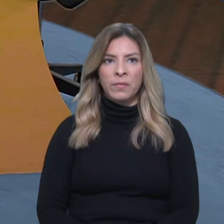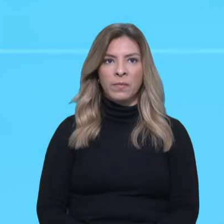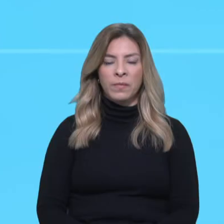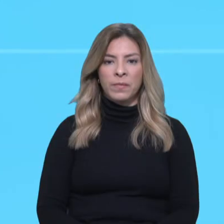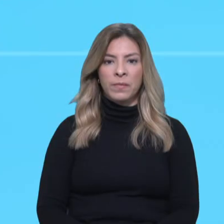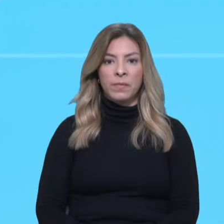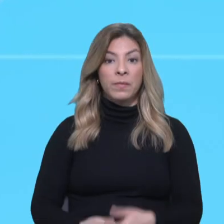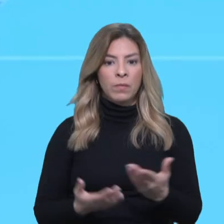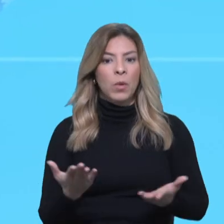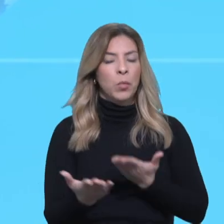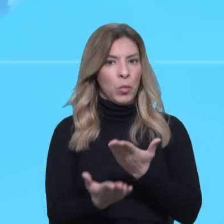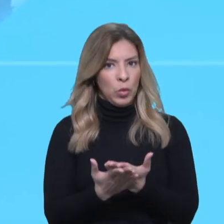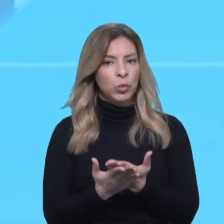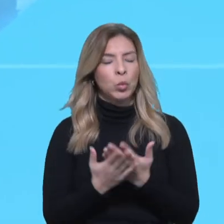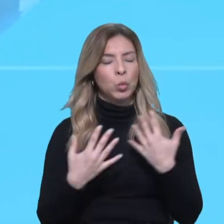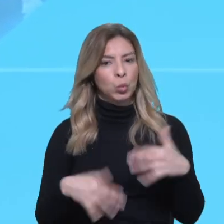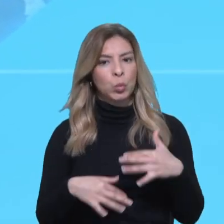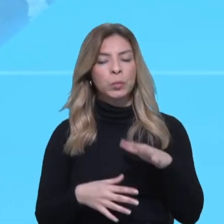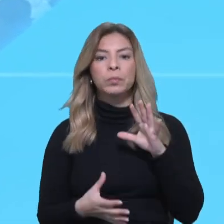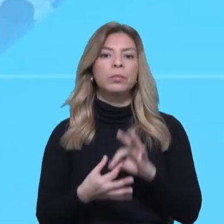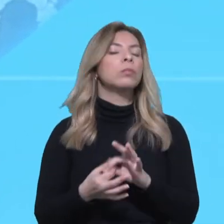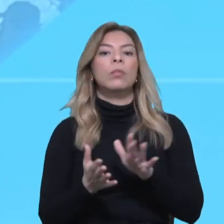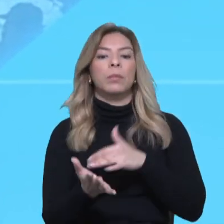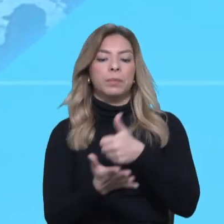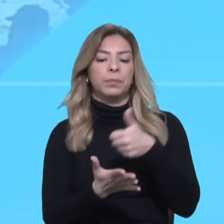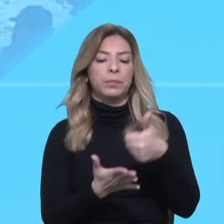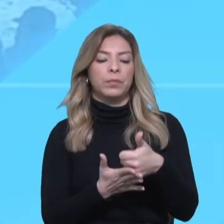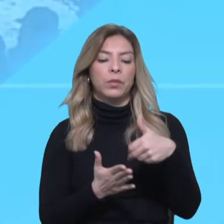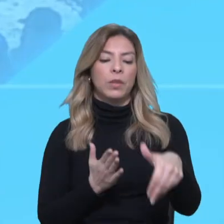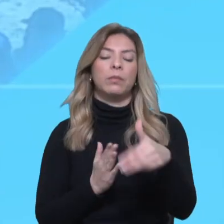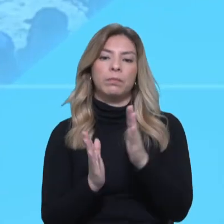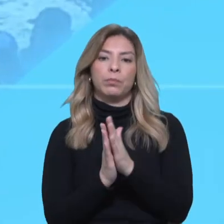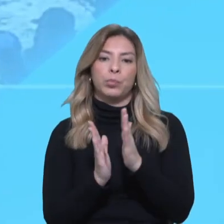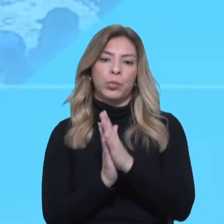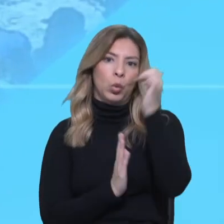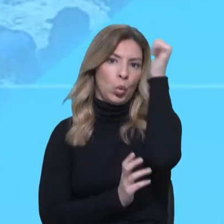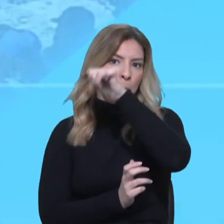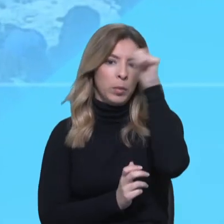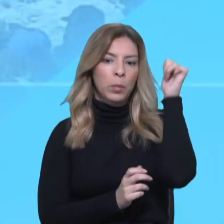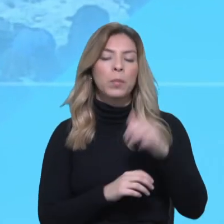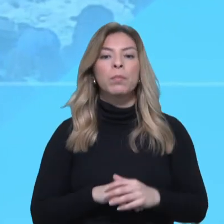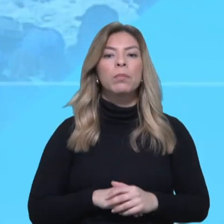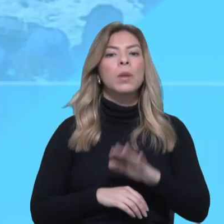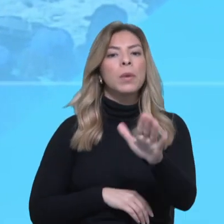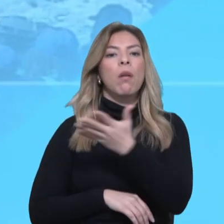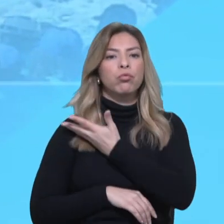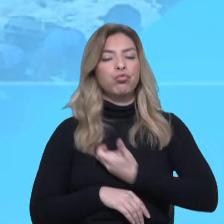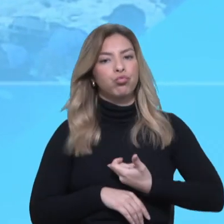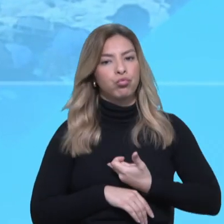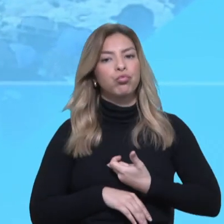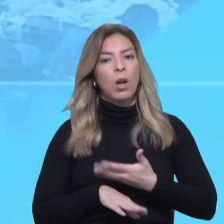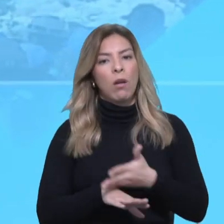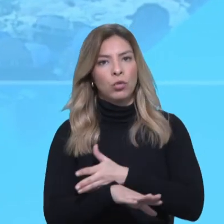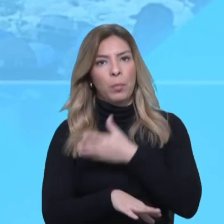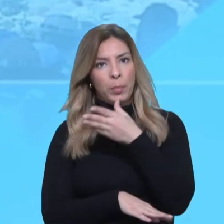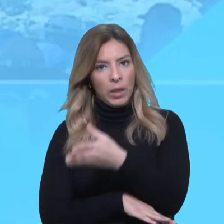Uma proposta que emerge do texto do Evangelho que se escuta precisamente nas missas deste domingo, e nós, antes dessa análise que pedimos